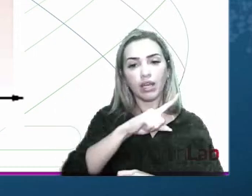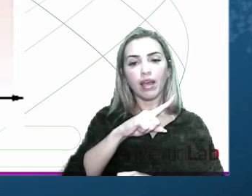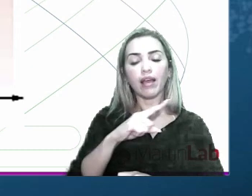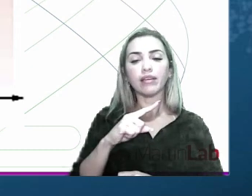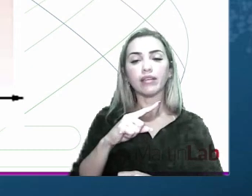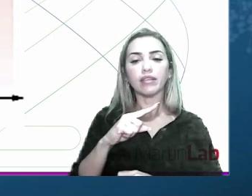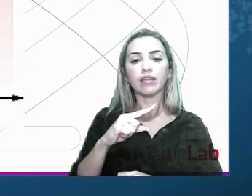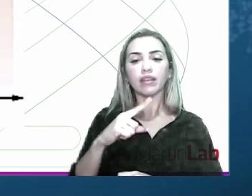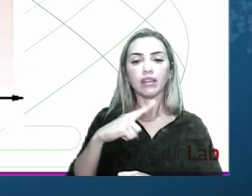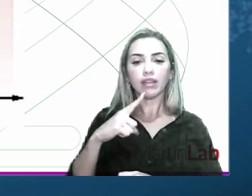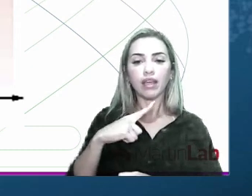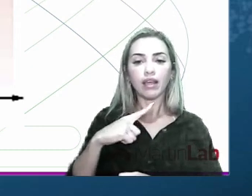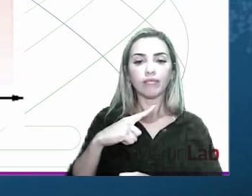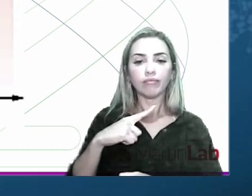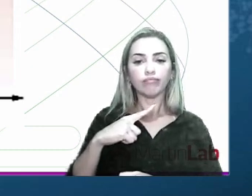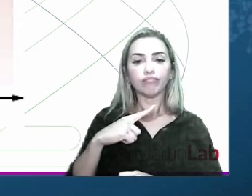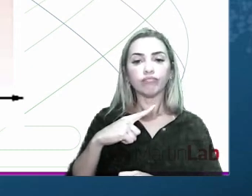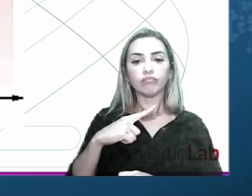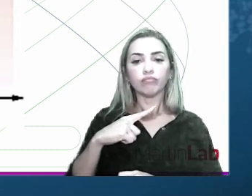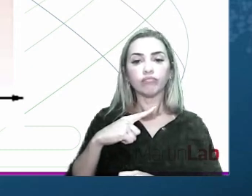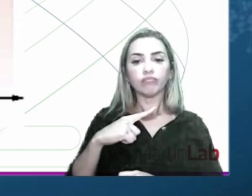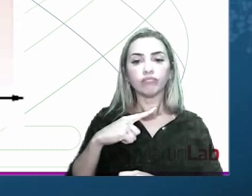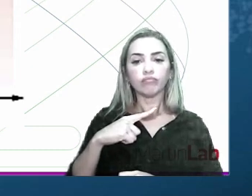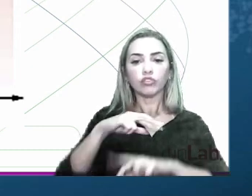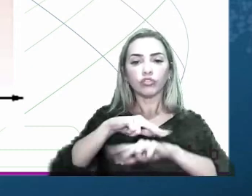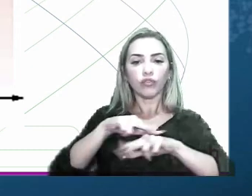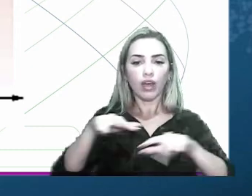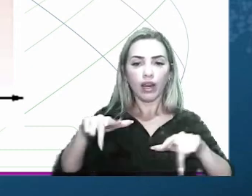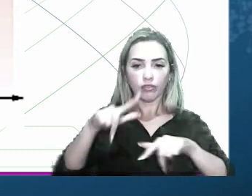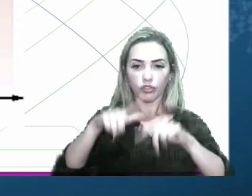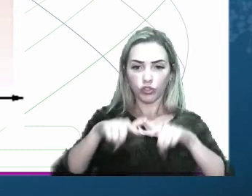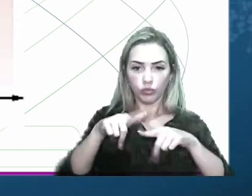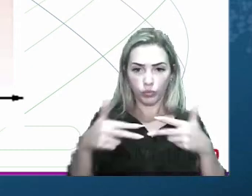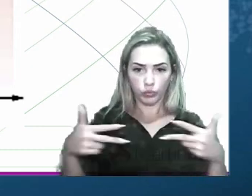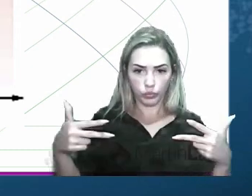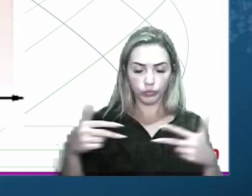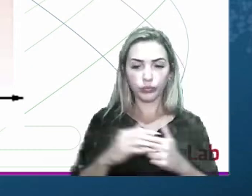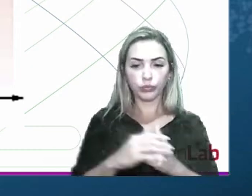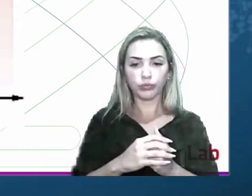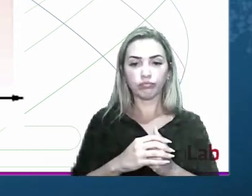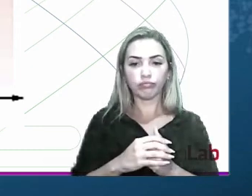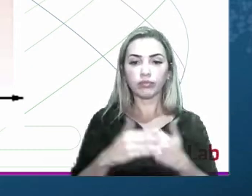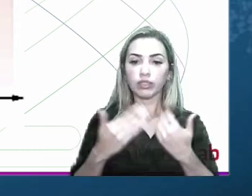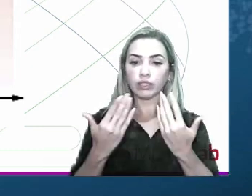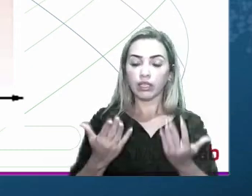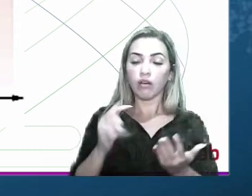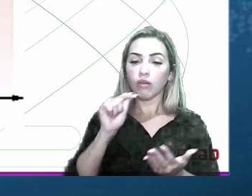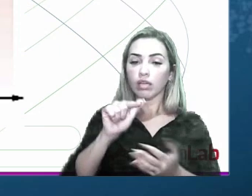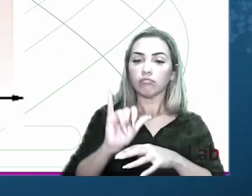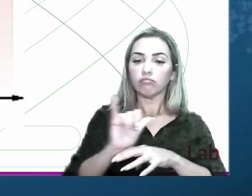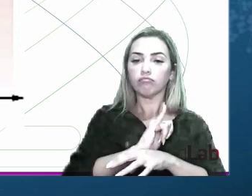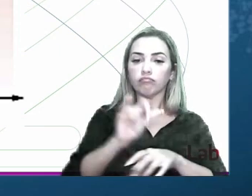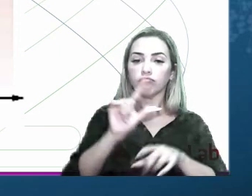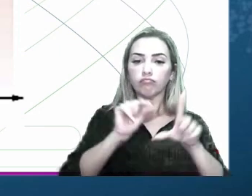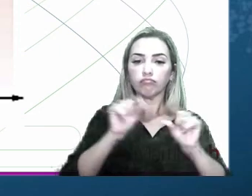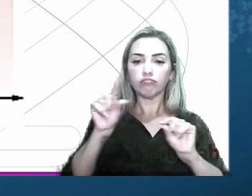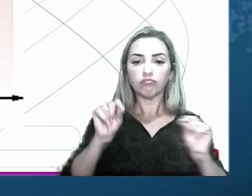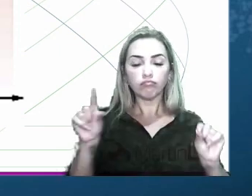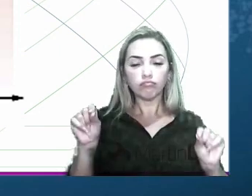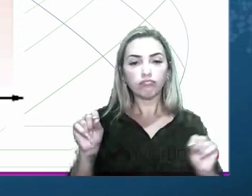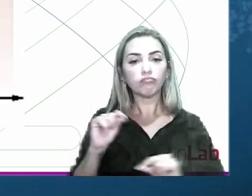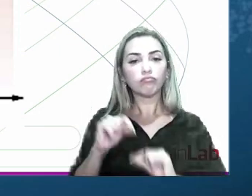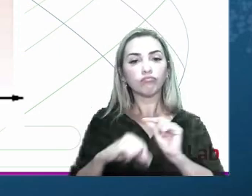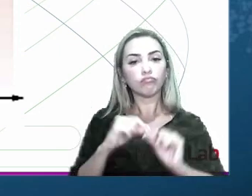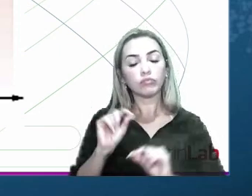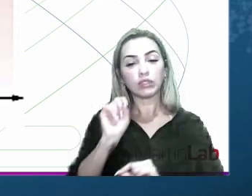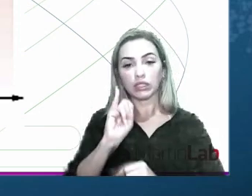podem gerar uma miríade de produtos. Então, essas alternativas, se